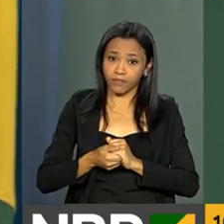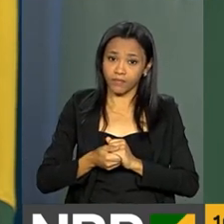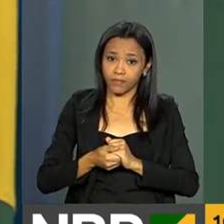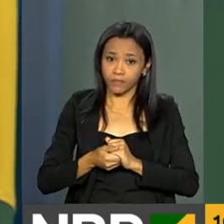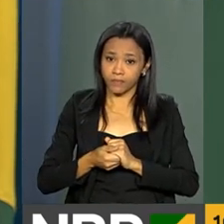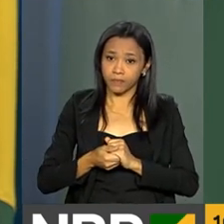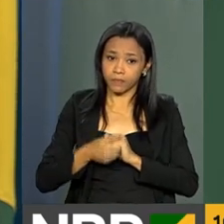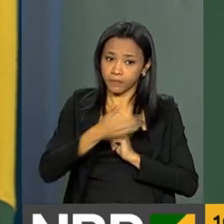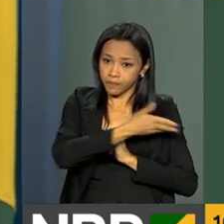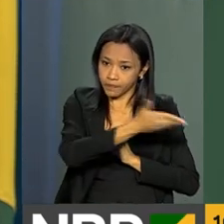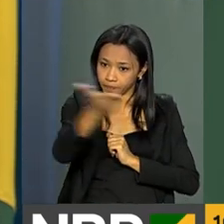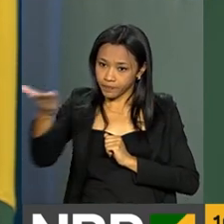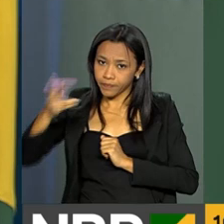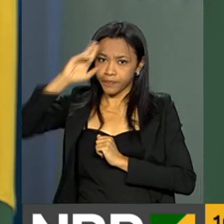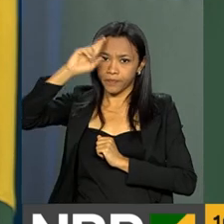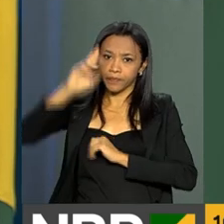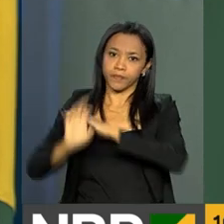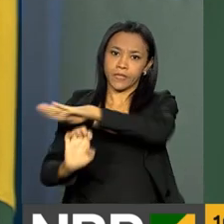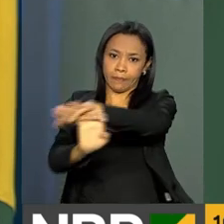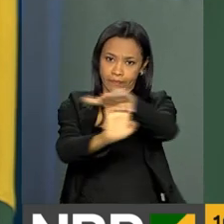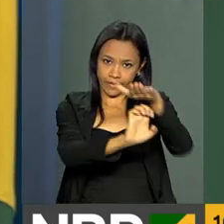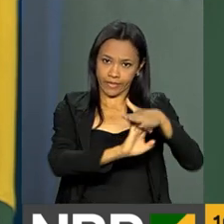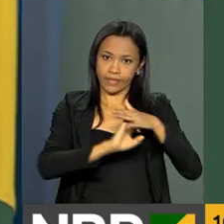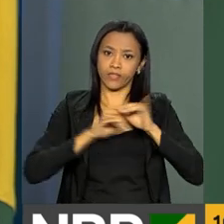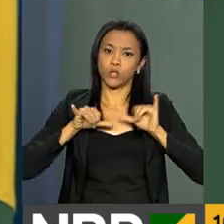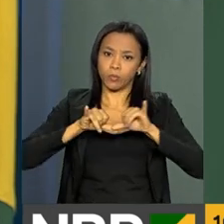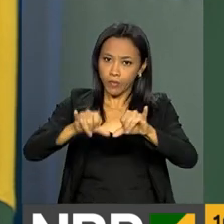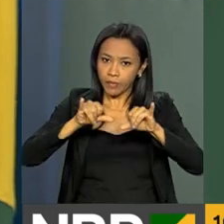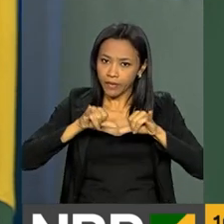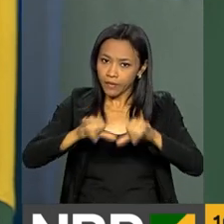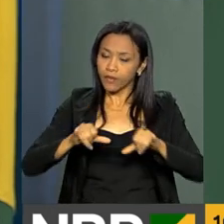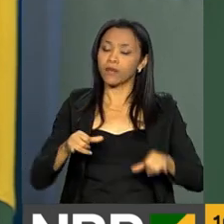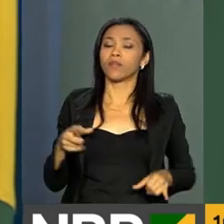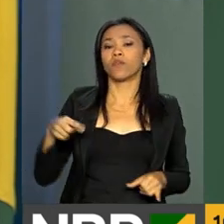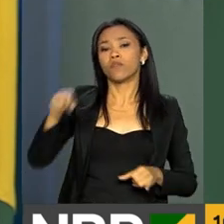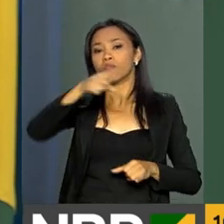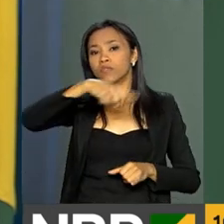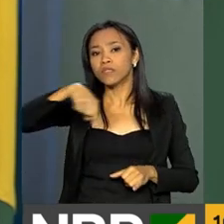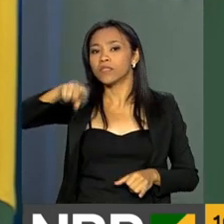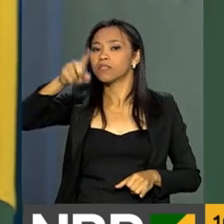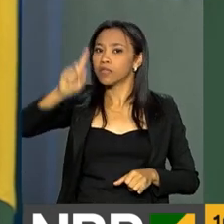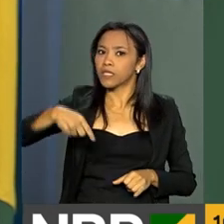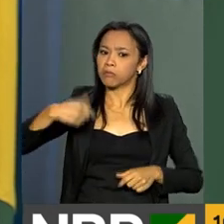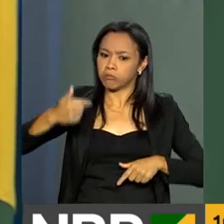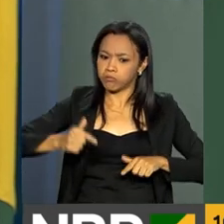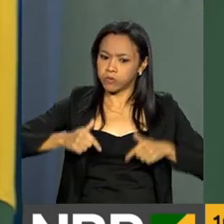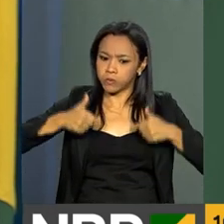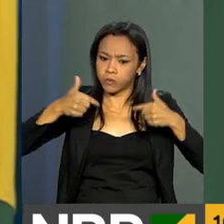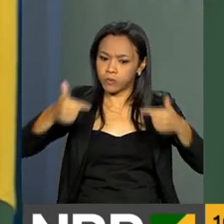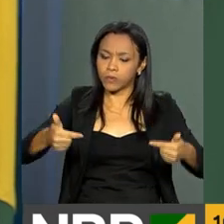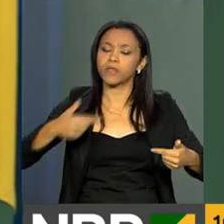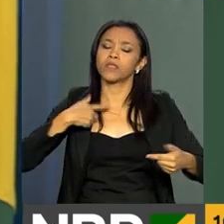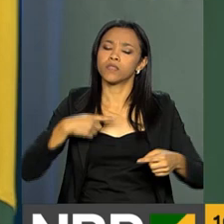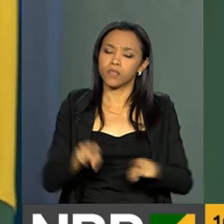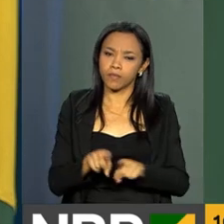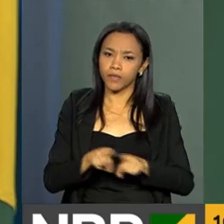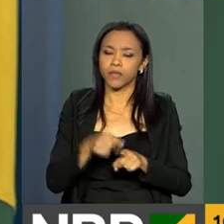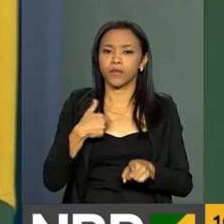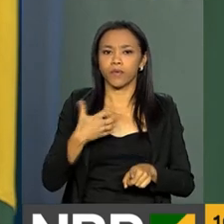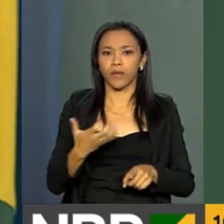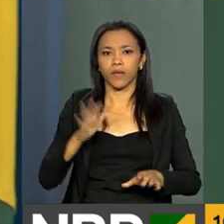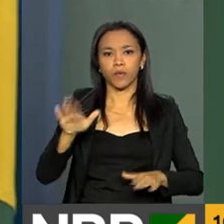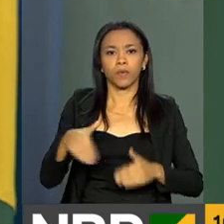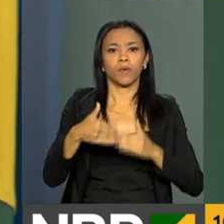os senhores supermercadistas, né, que são os titulares supremos do varejo, eu quero cumprimentar também